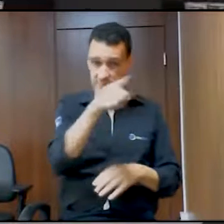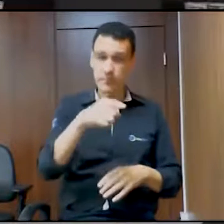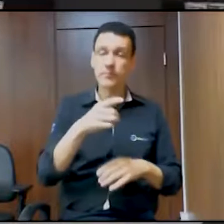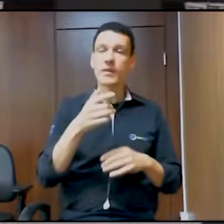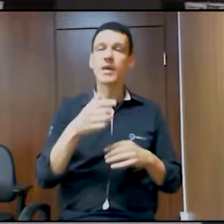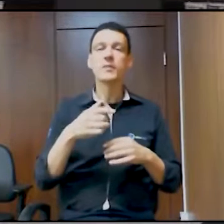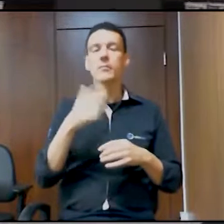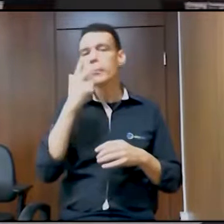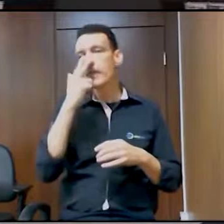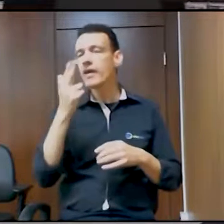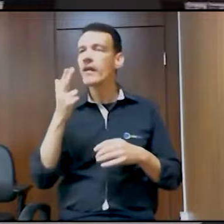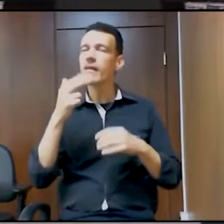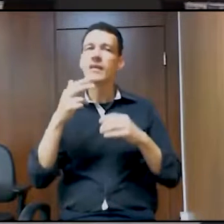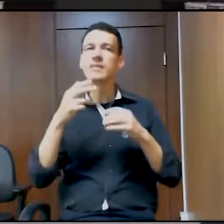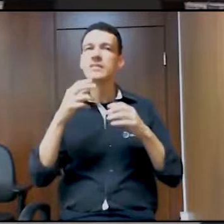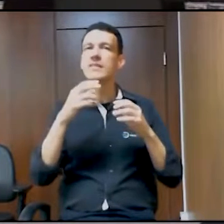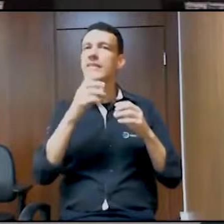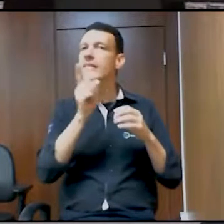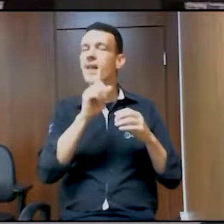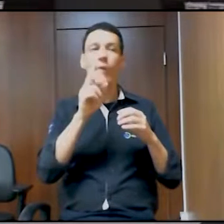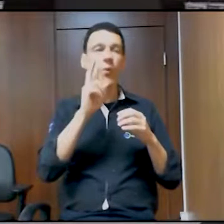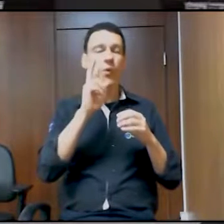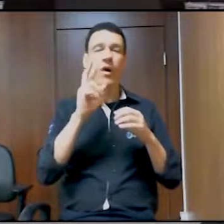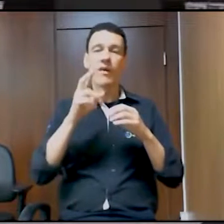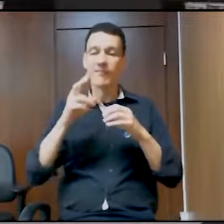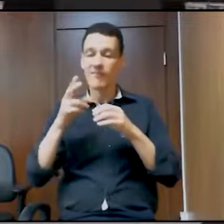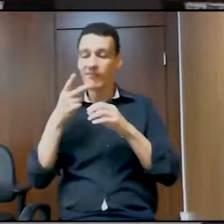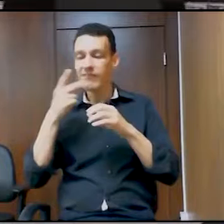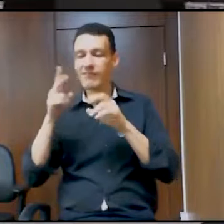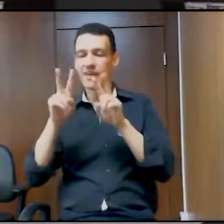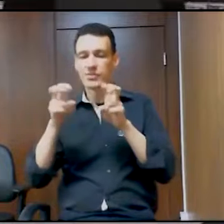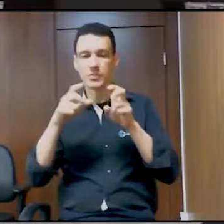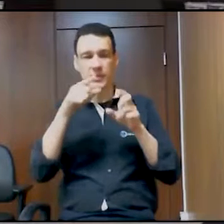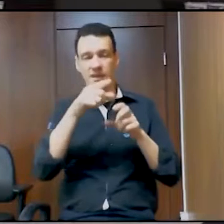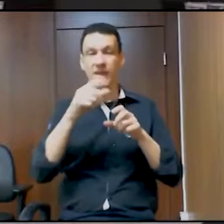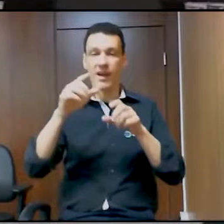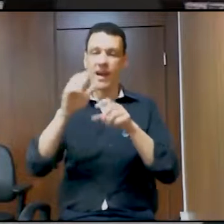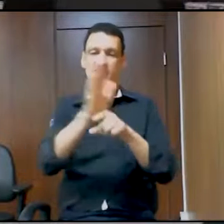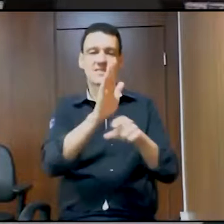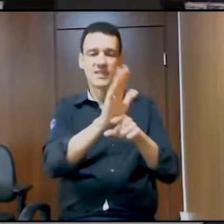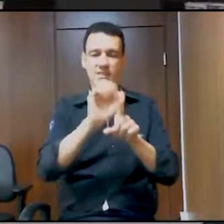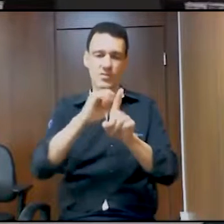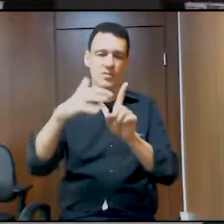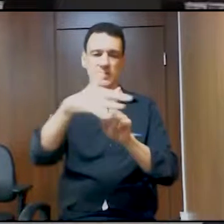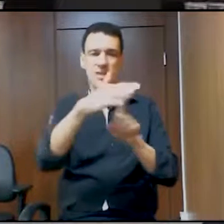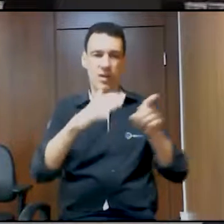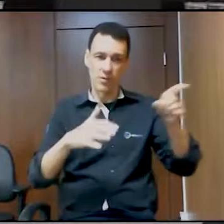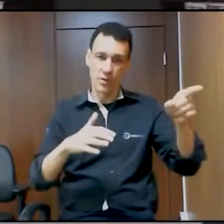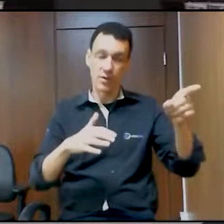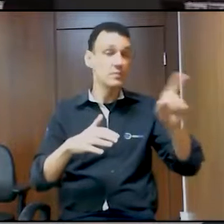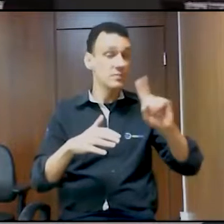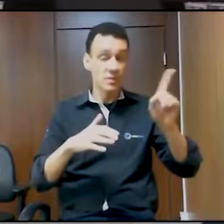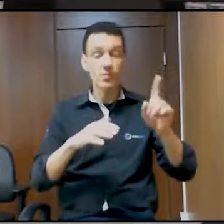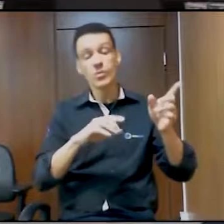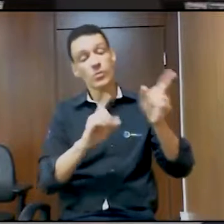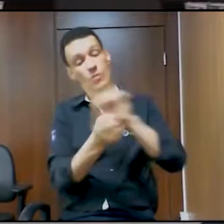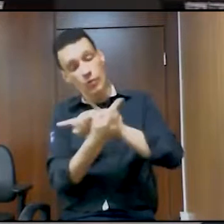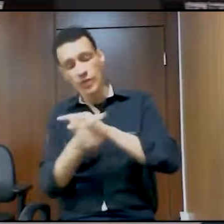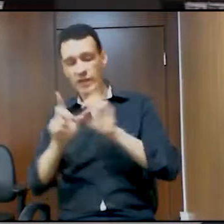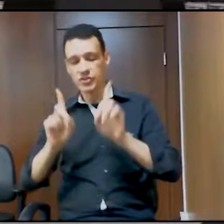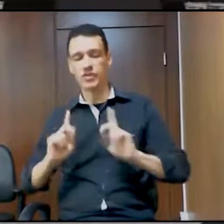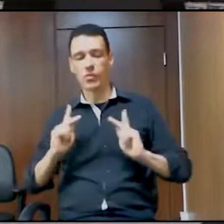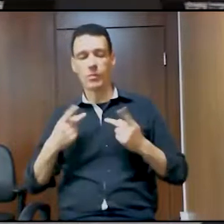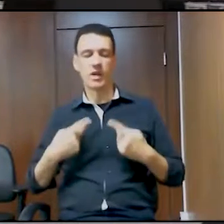da população em situação de rua, desloca a discussão de dentro da assistência social para a questão de direitos humanos. Então, a gente cria